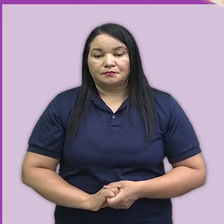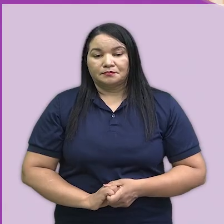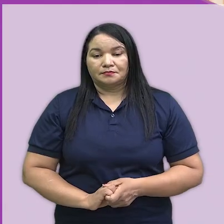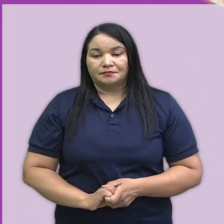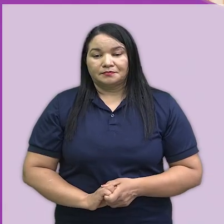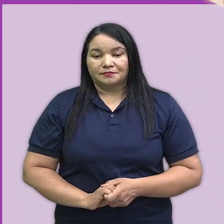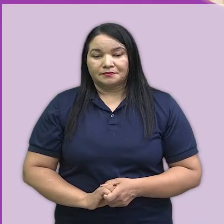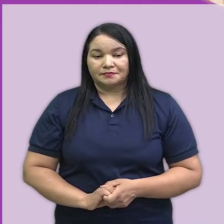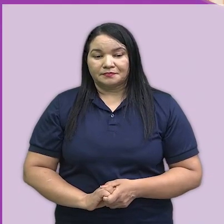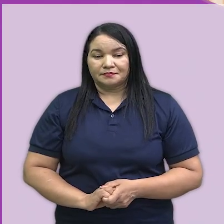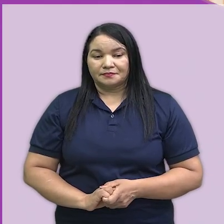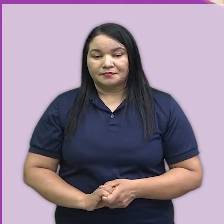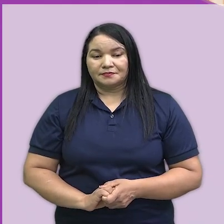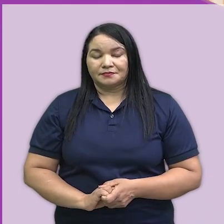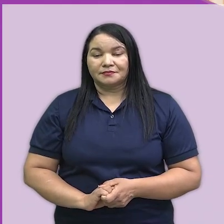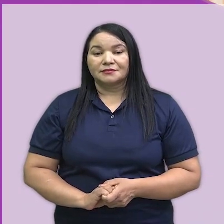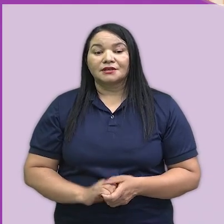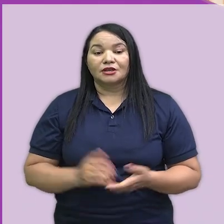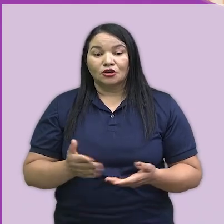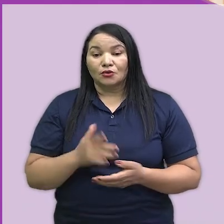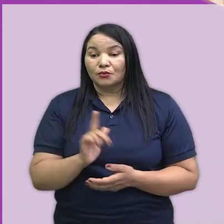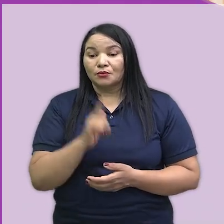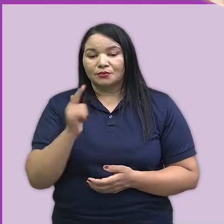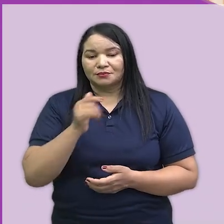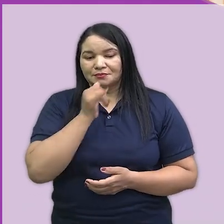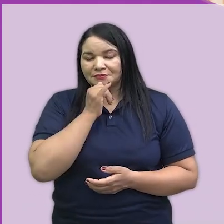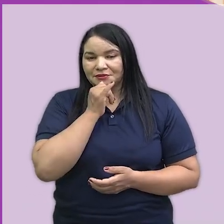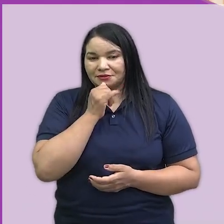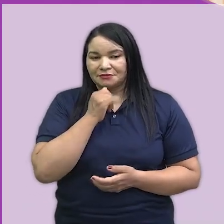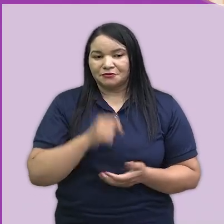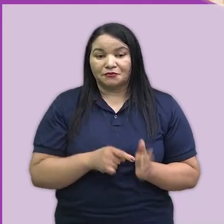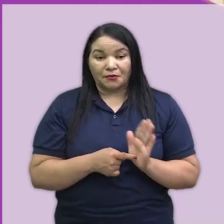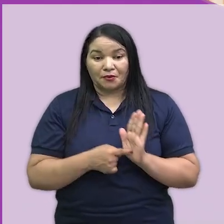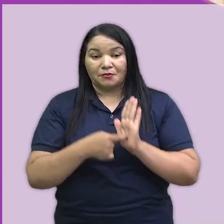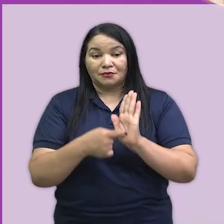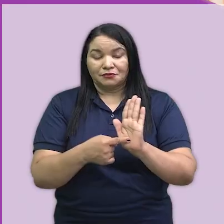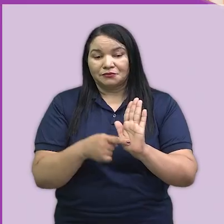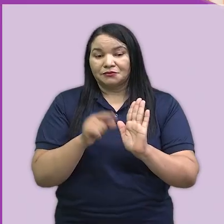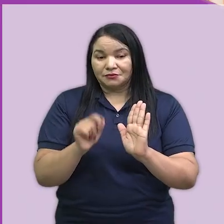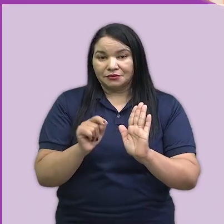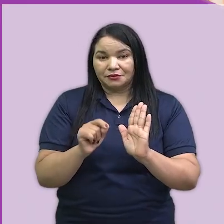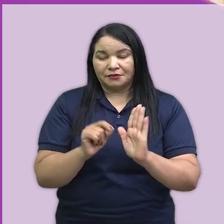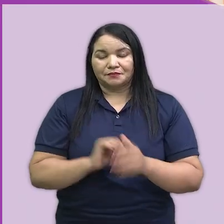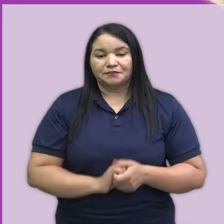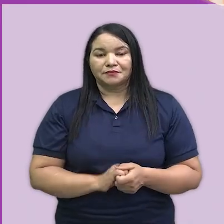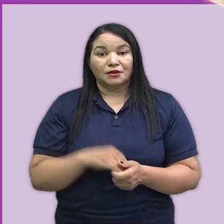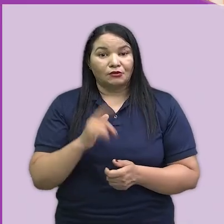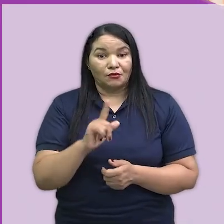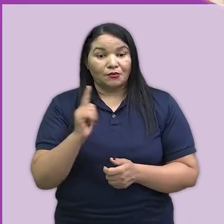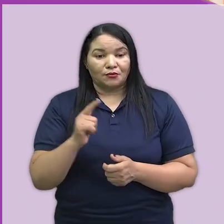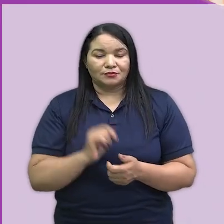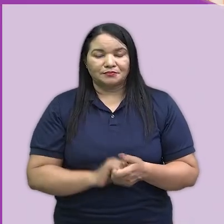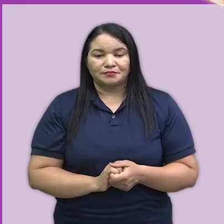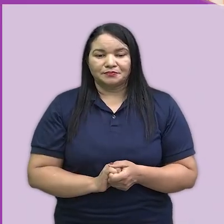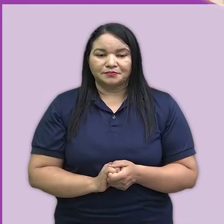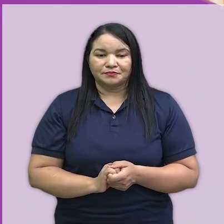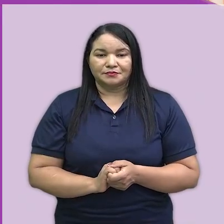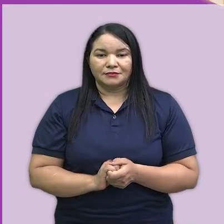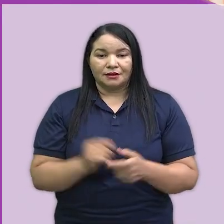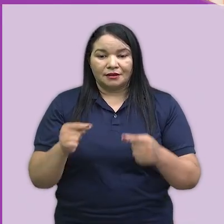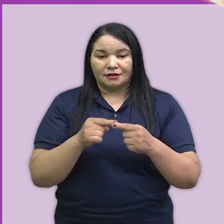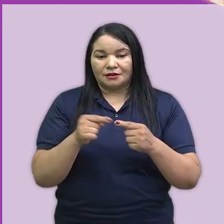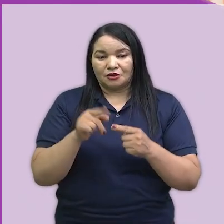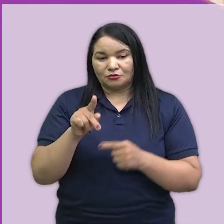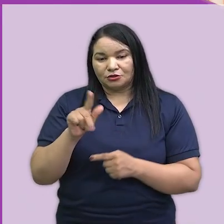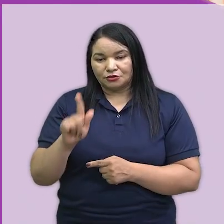ok? Vamos, então, para o nosso próximo exemplo, que eu quero te mostrar aí mais peculiaridades envolvendo